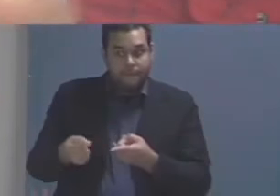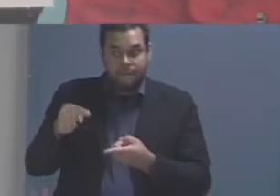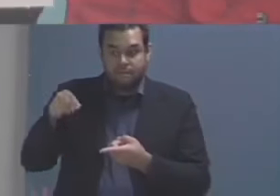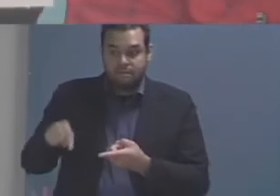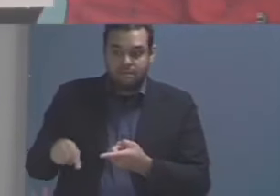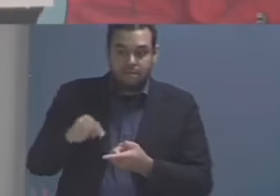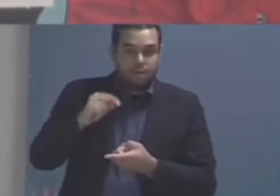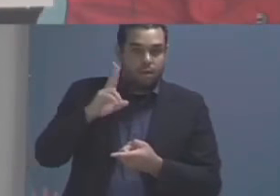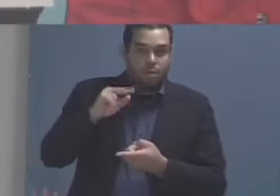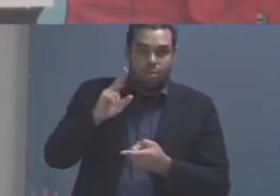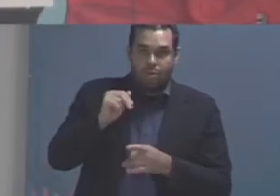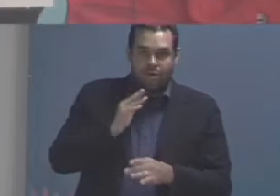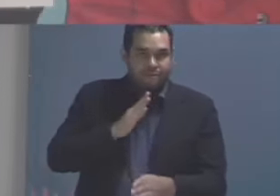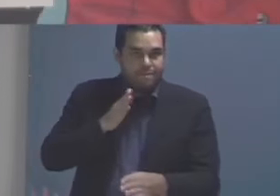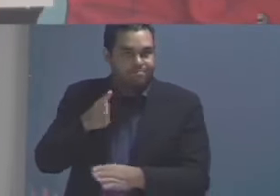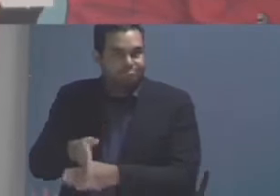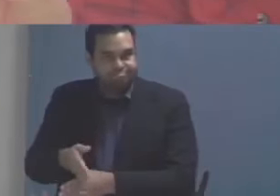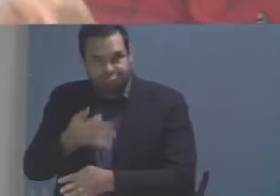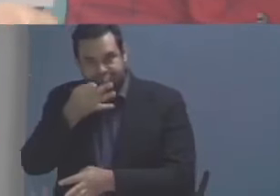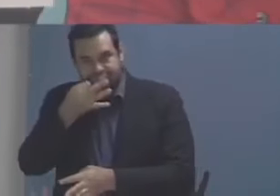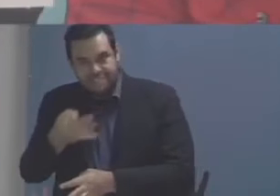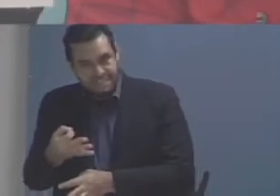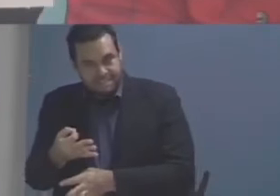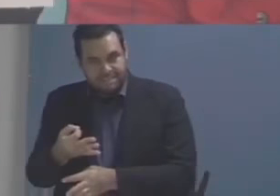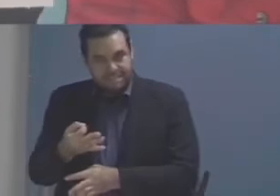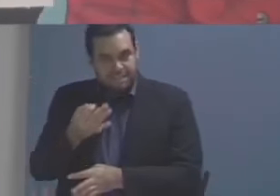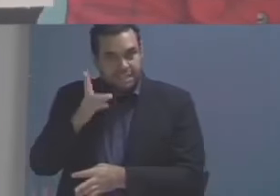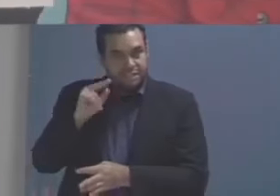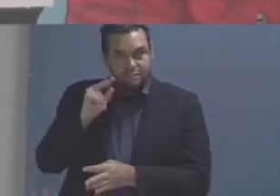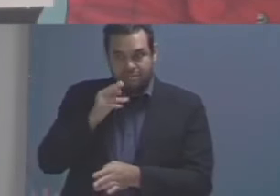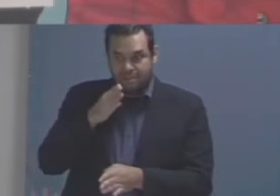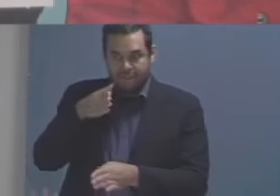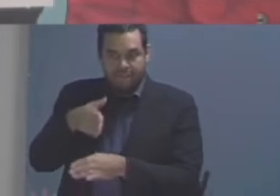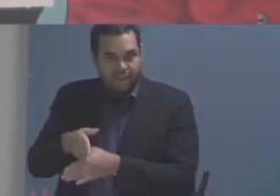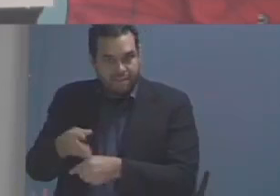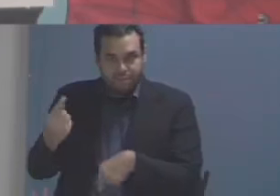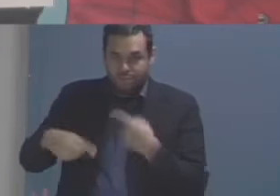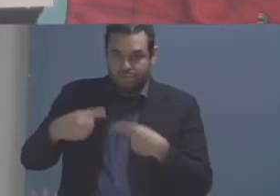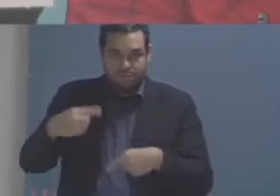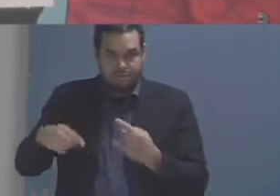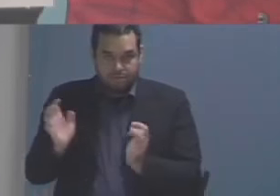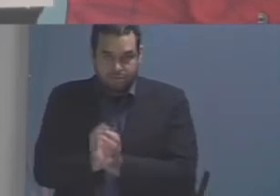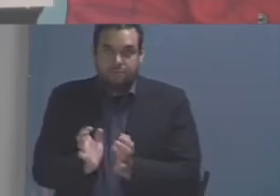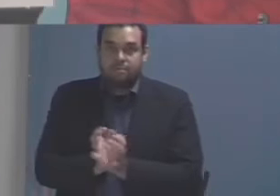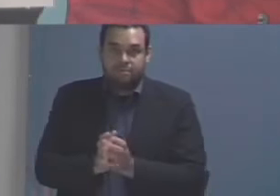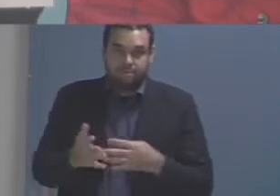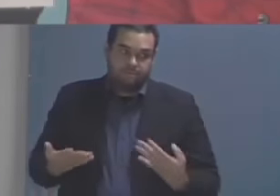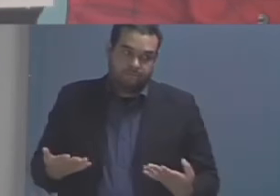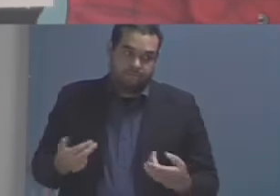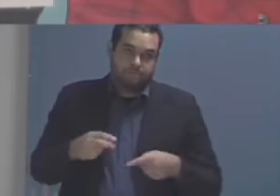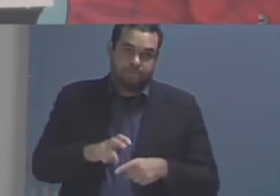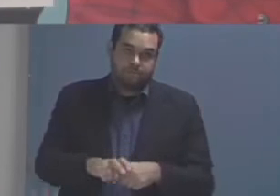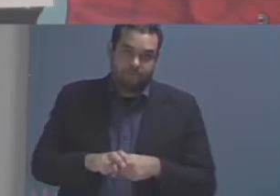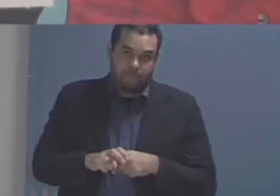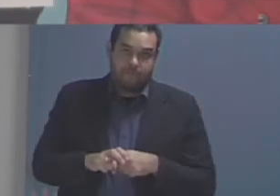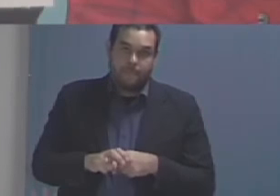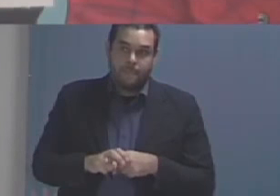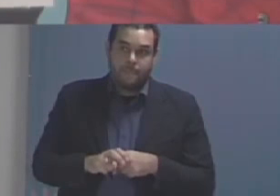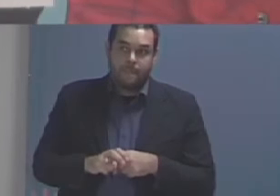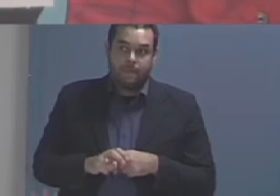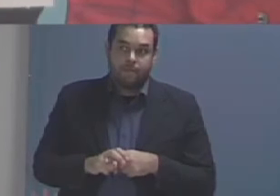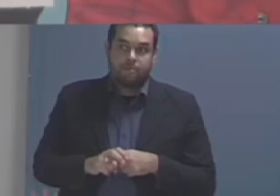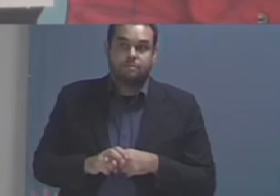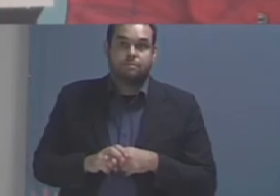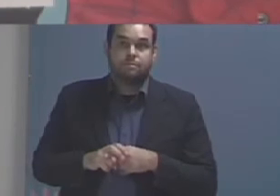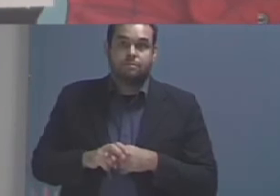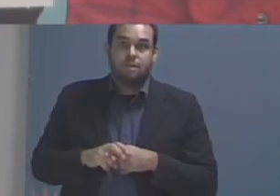não vão para os espaços de deliberação. Eles deliberadamente não vão para os espaços de discussão da categoria. E é isso. O Cuidar